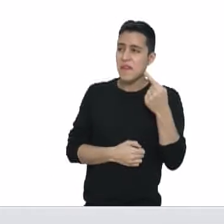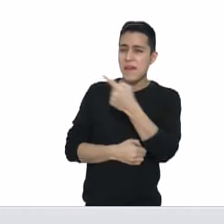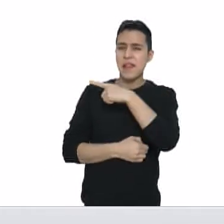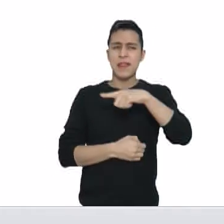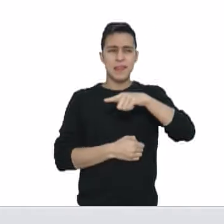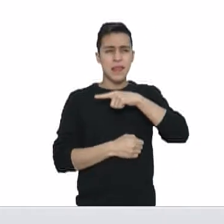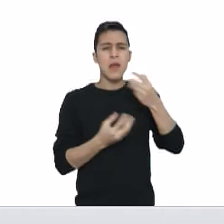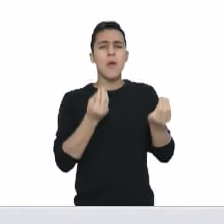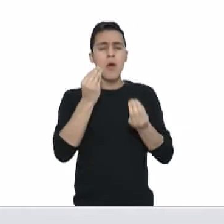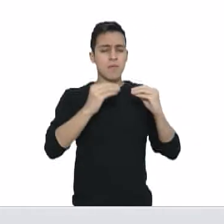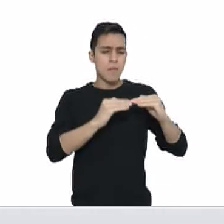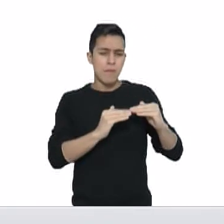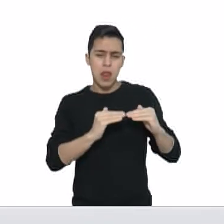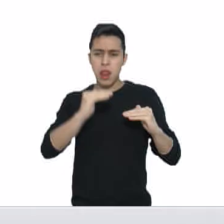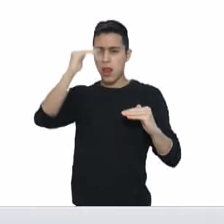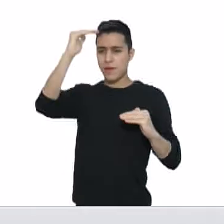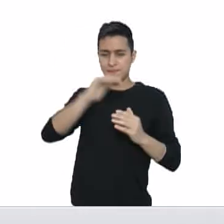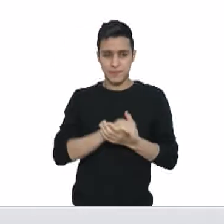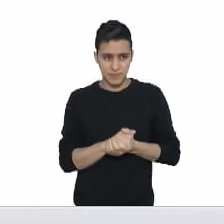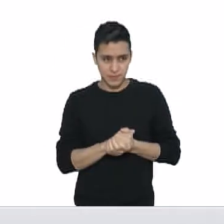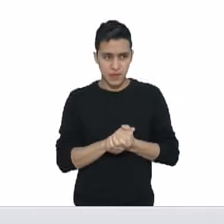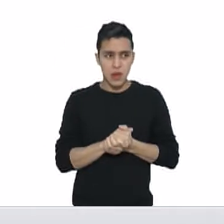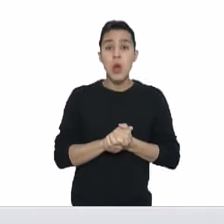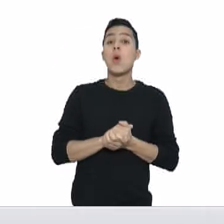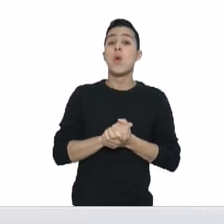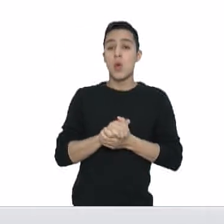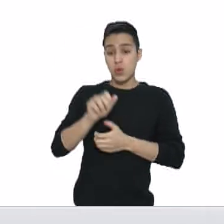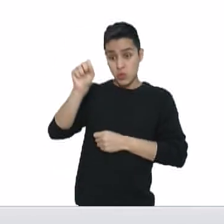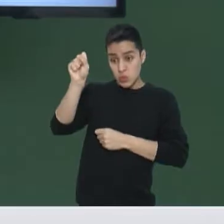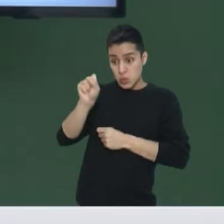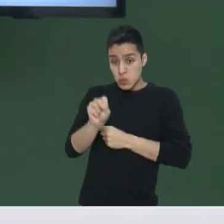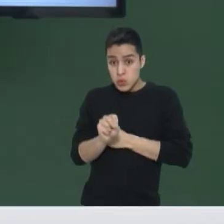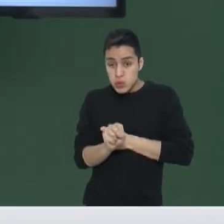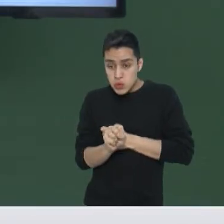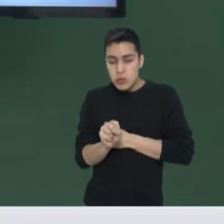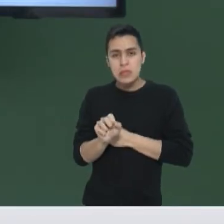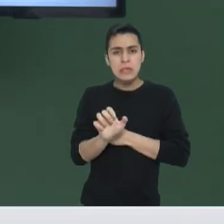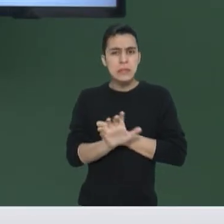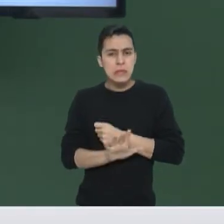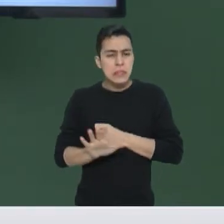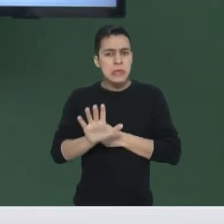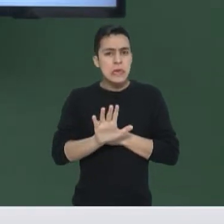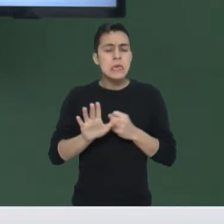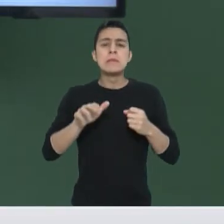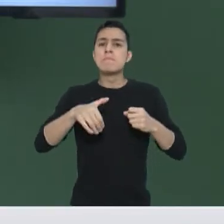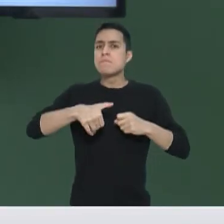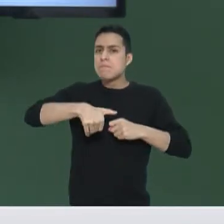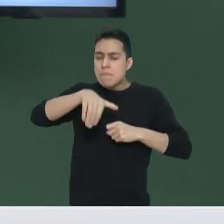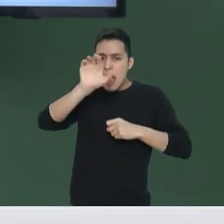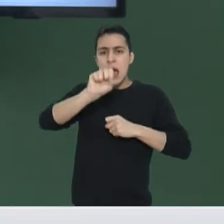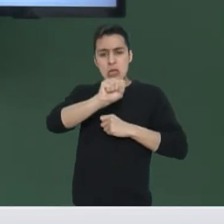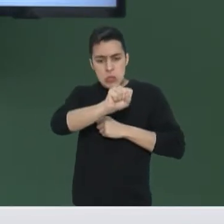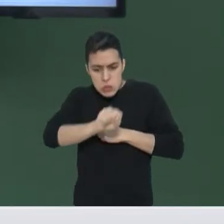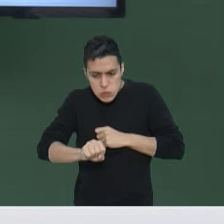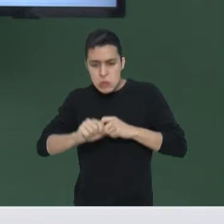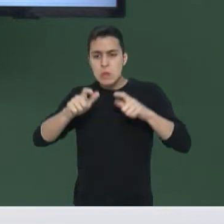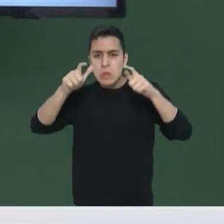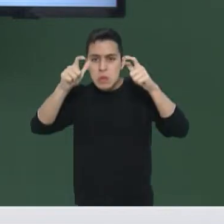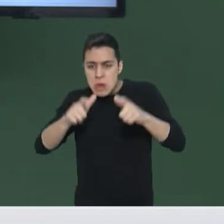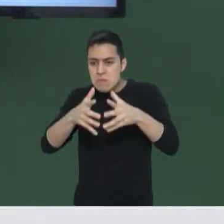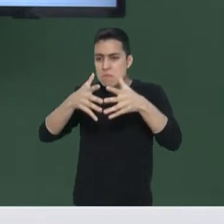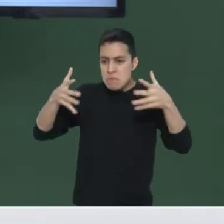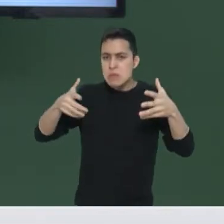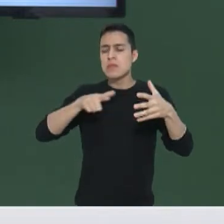ordem crescente, certo? O Sudeste é onde tem mais casos, faz sentido, né? Onde tem as cidades mais